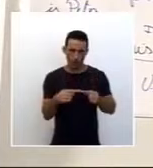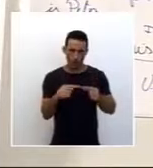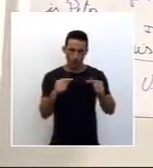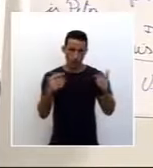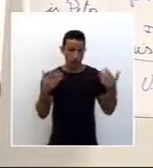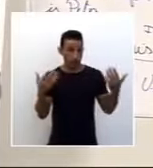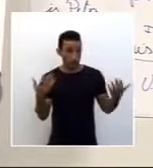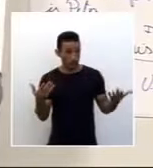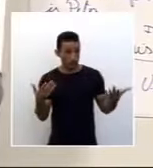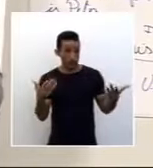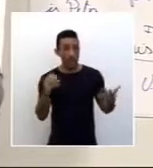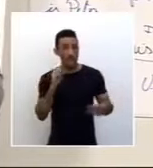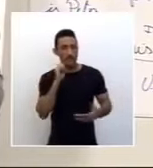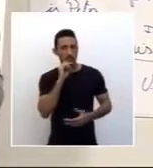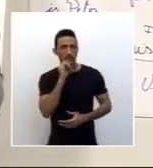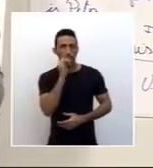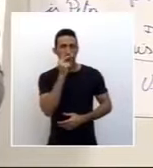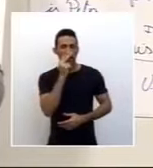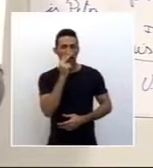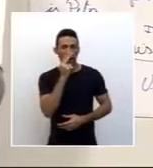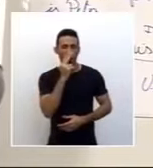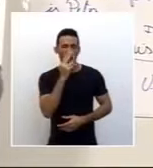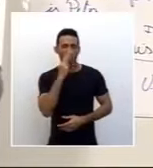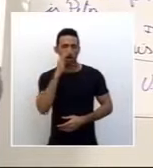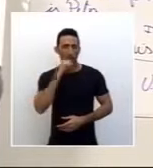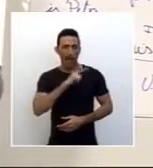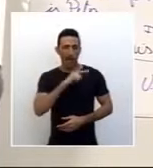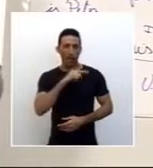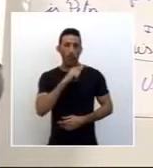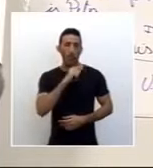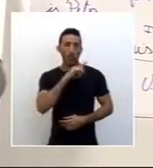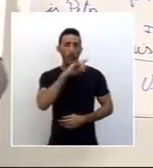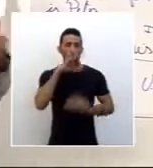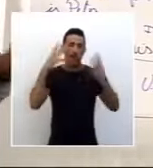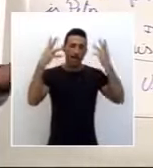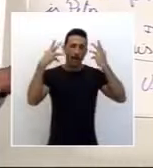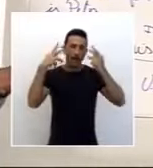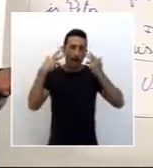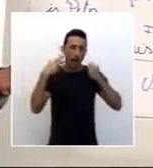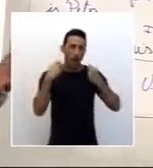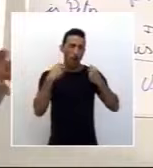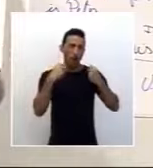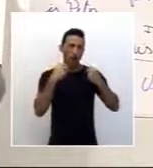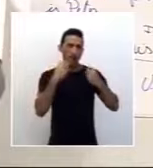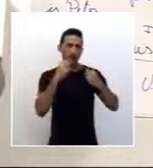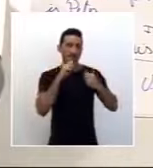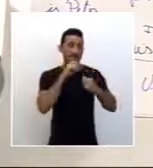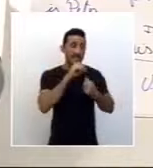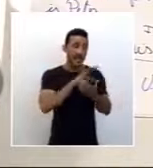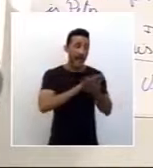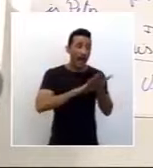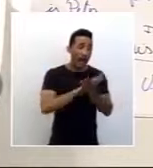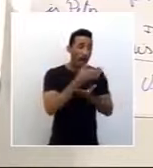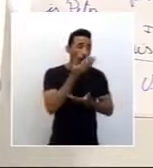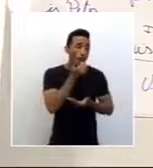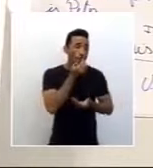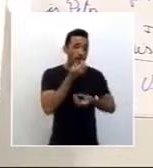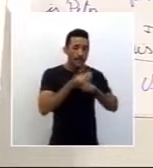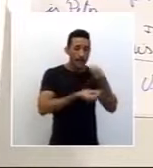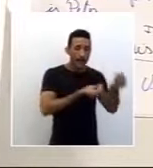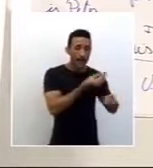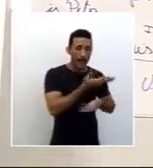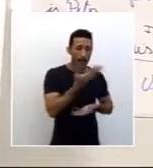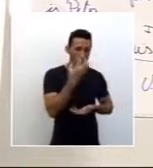se eu sou maltrato meu animal né se eu não alimento um animal se eu cuido dos